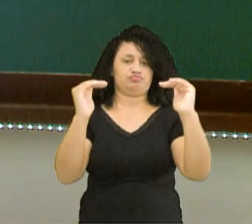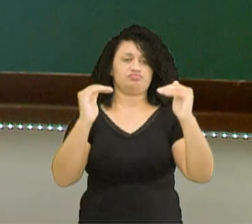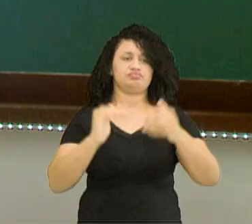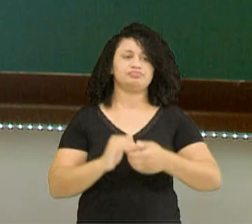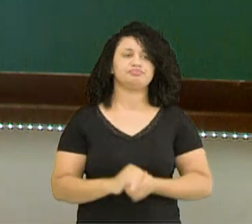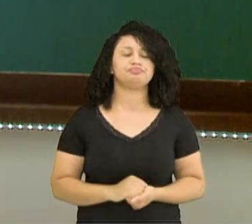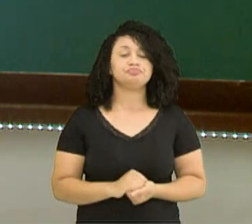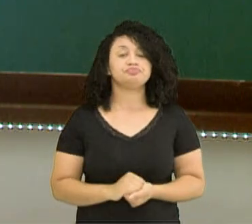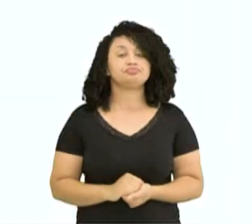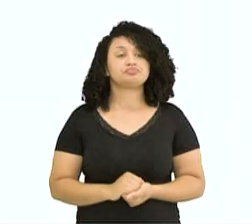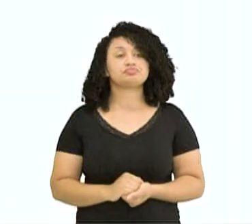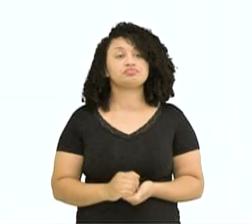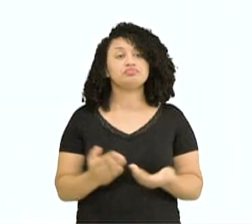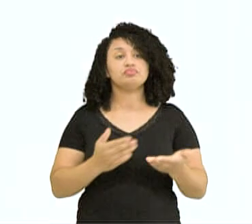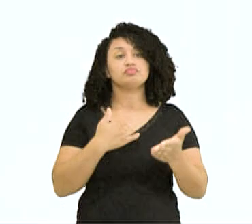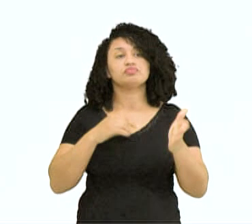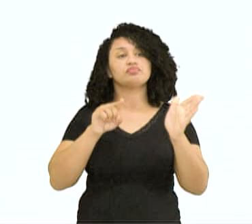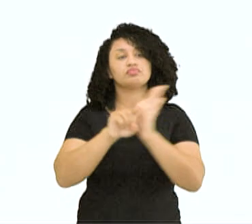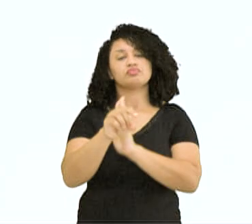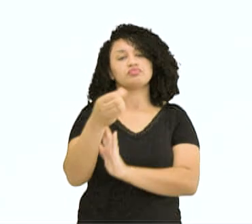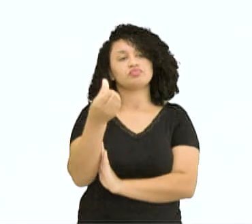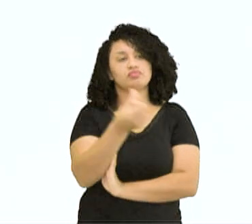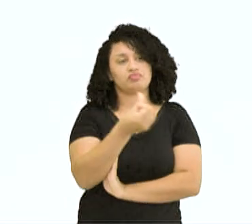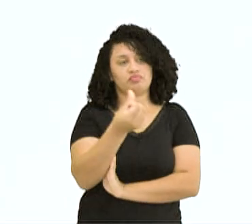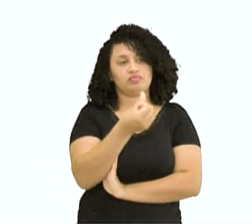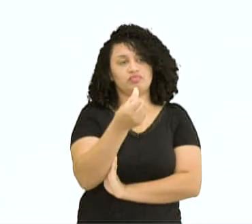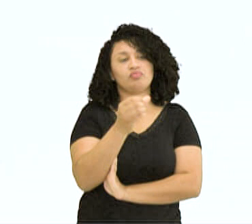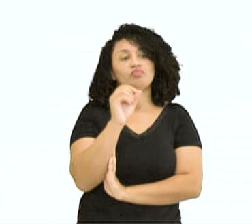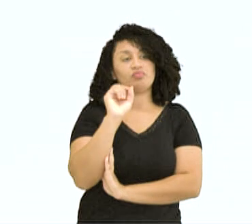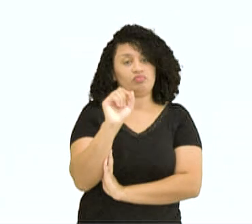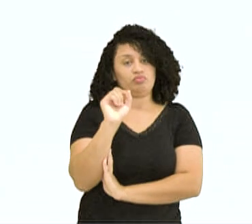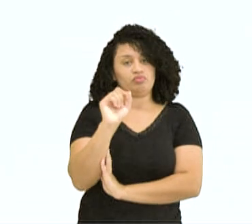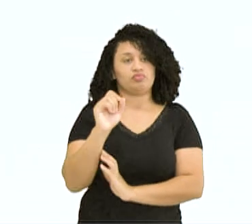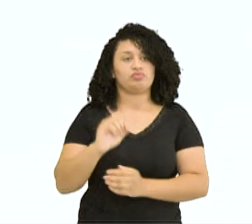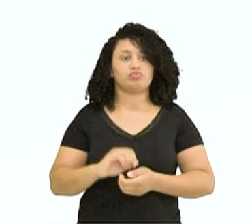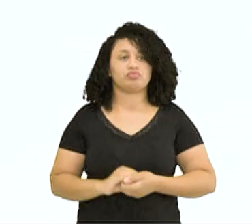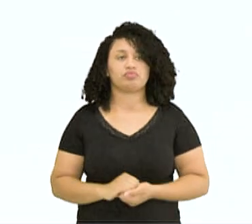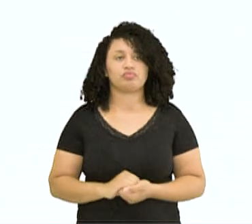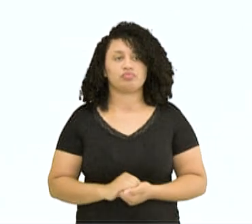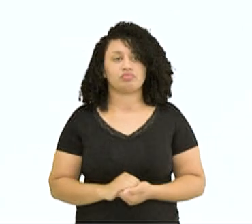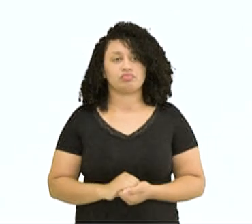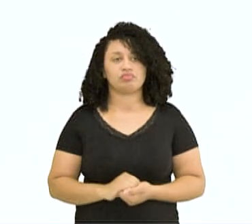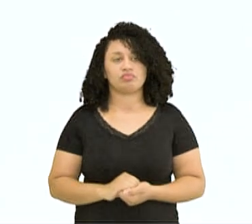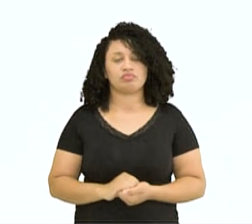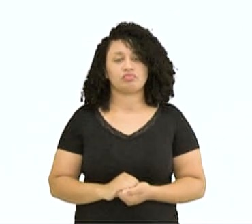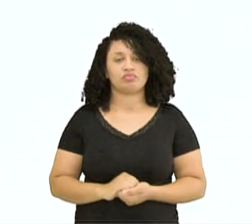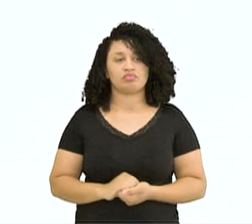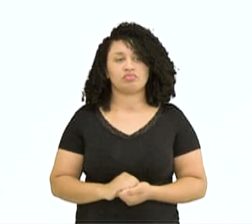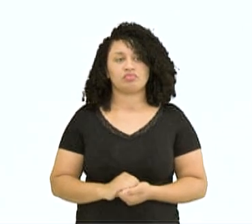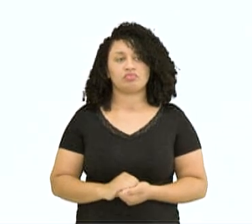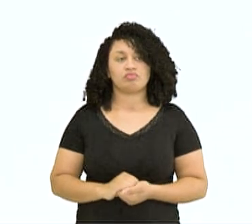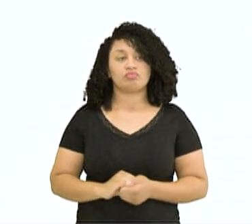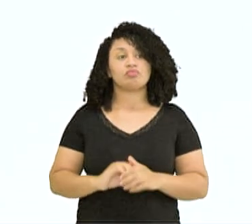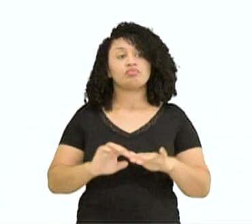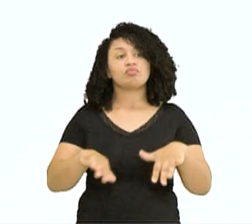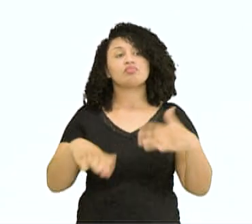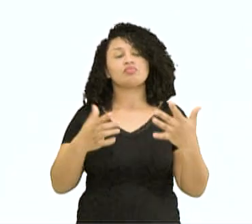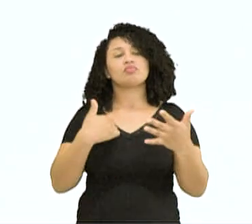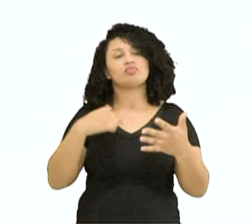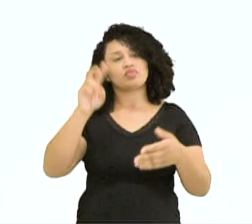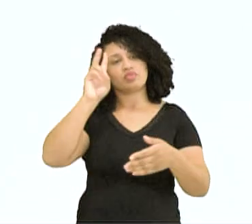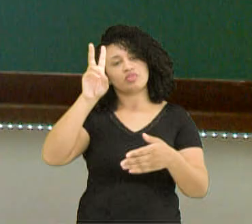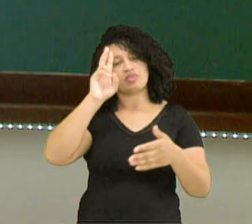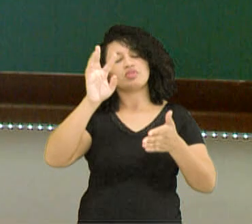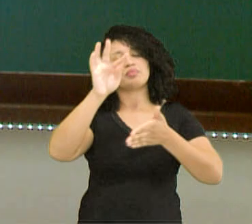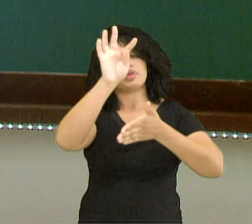Which paragraph and the speed mentions the following ideas, using number 1, 2 or 3. Então a gente vai lembrar